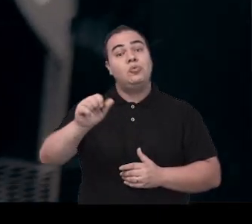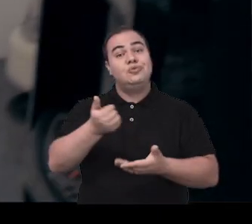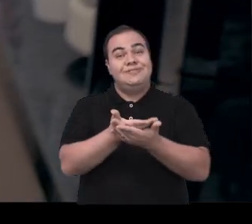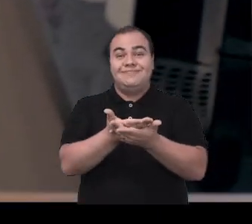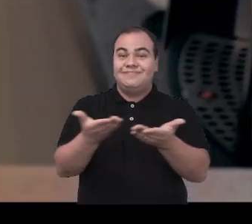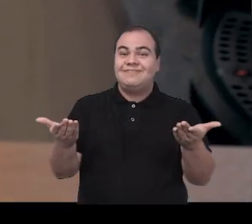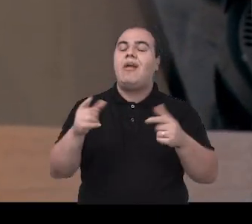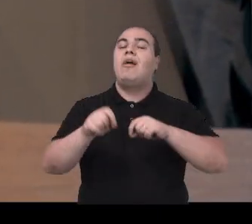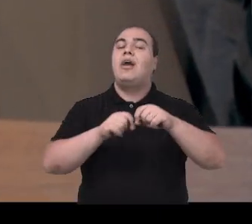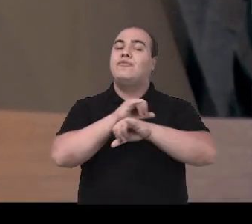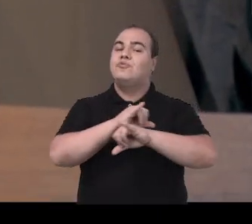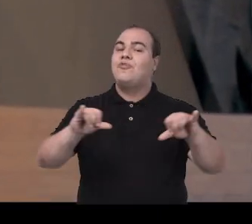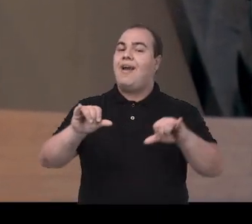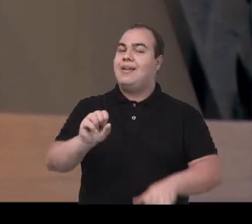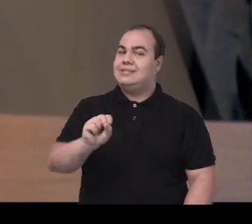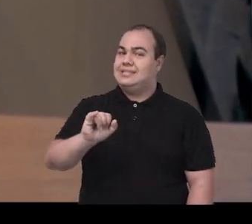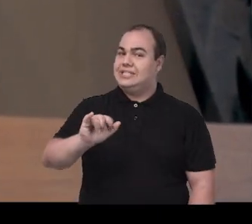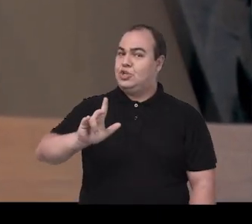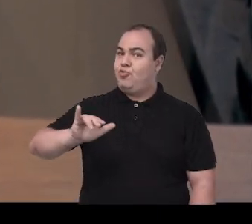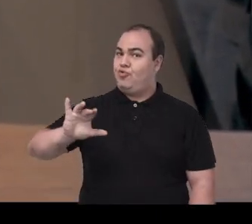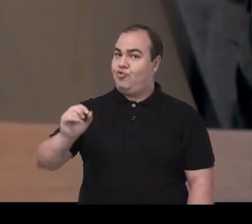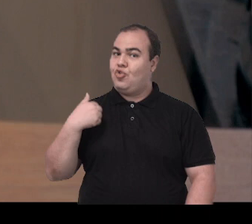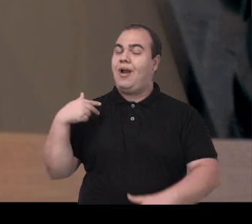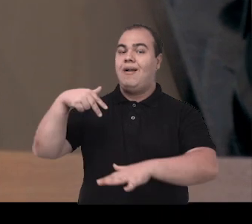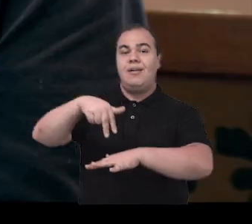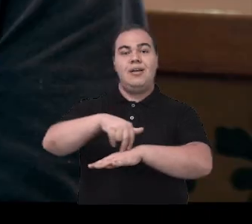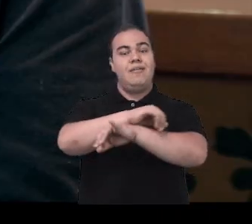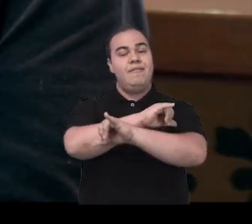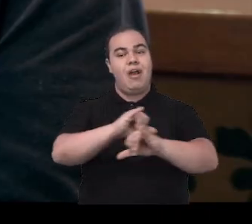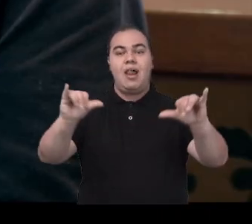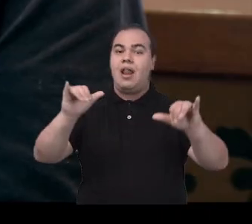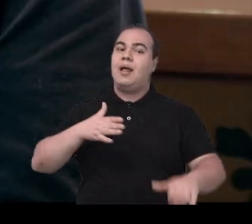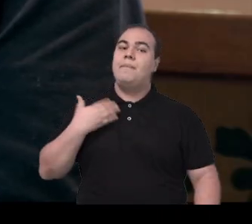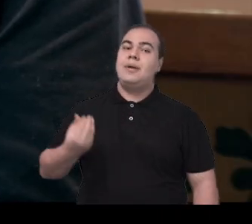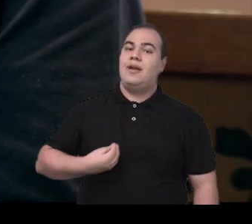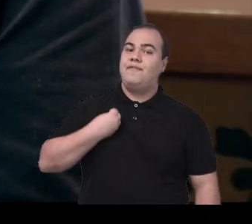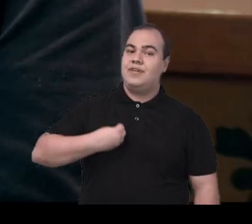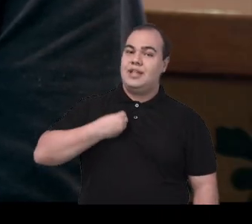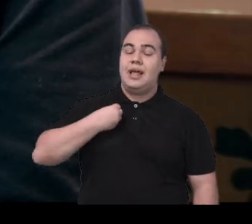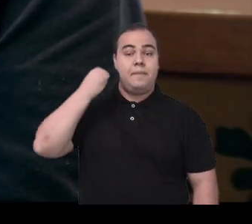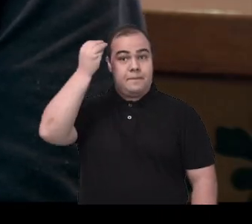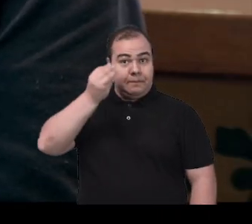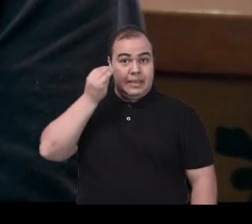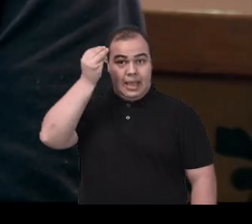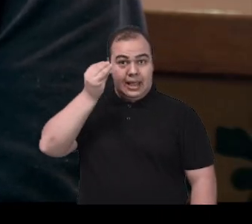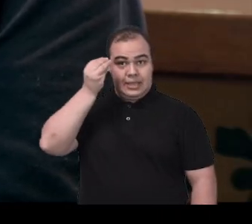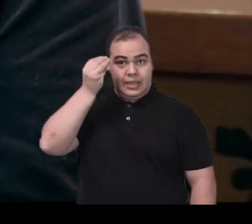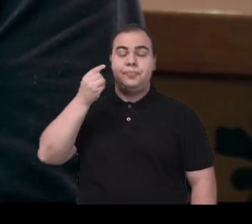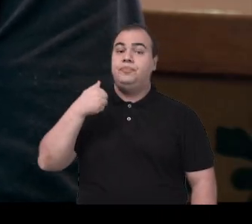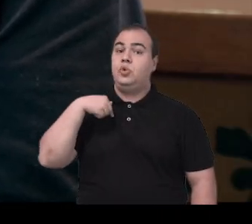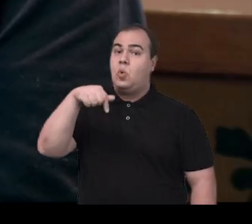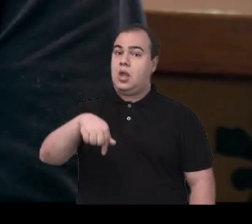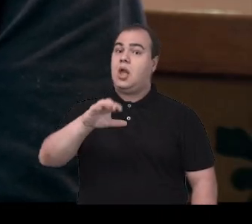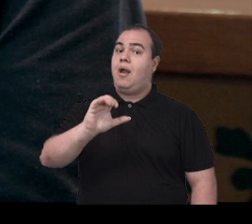ouvintes. Quem vos fala é Silvio Burza. Eu estou aqui para falar um pouco da minha vida. Silvio Burza, ex-interino do Hospital Psiquiátrico.